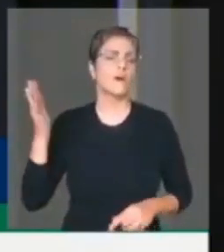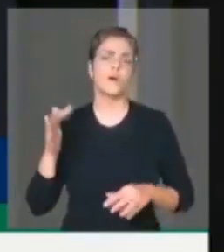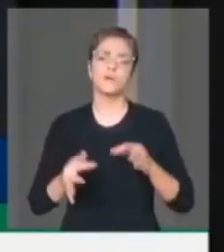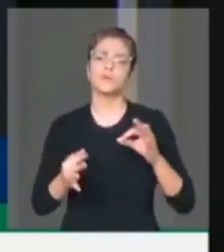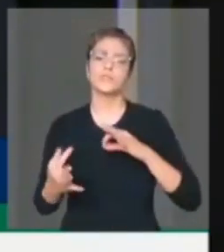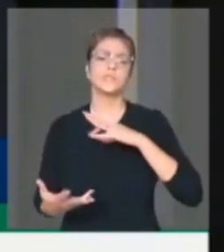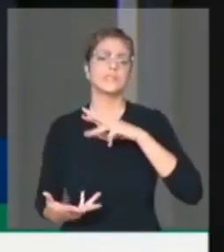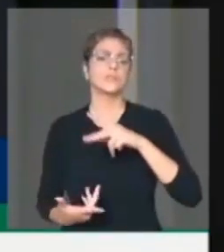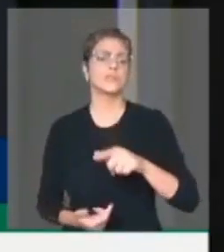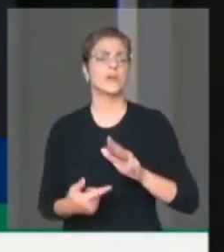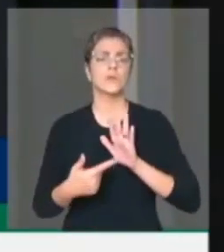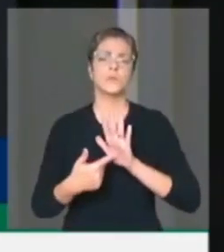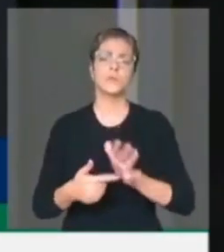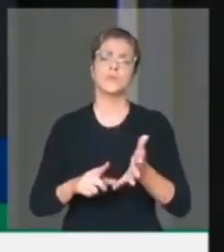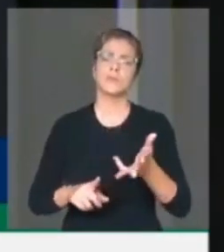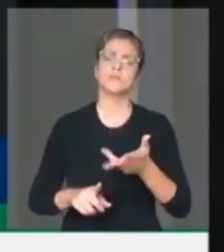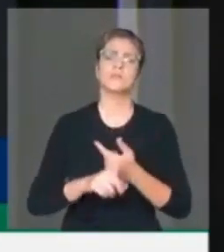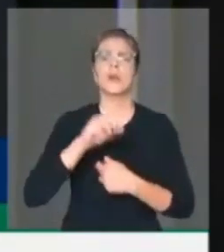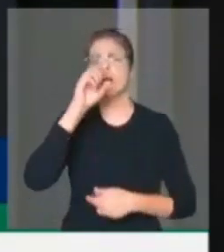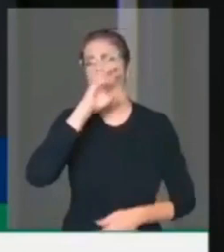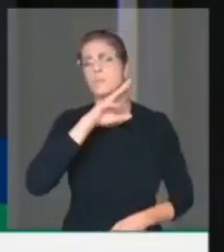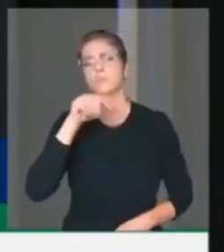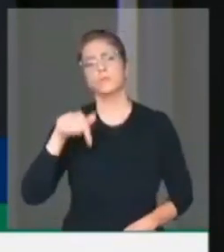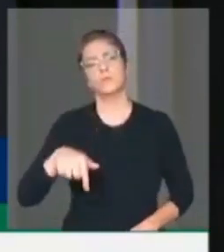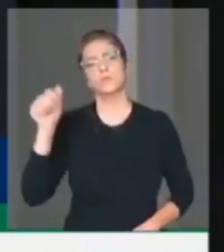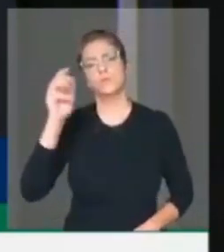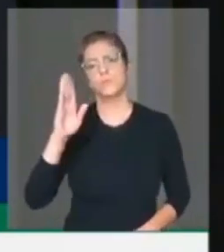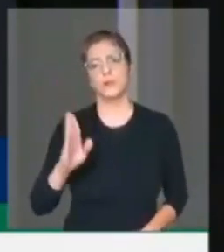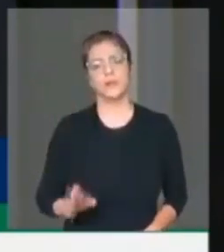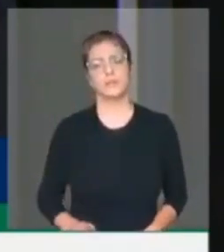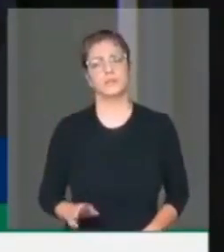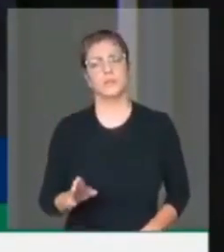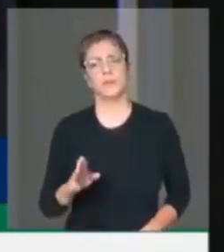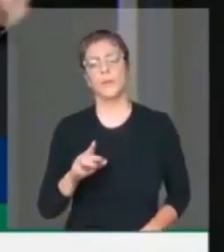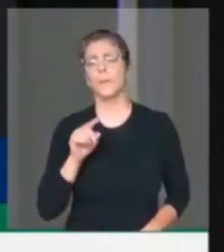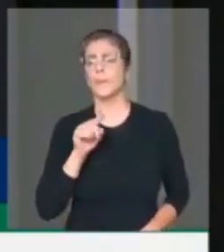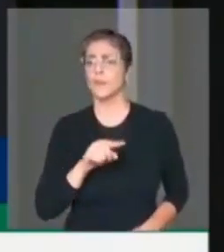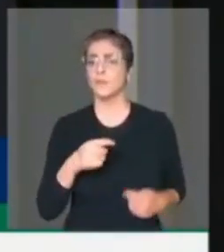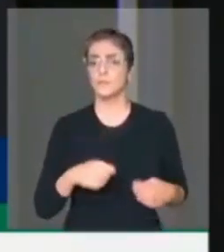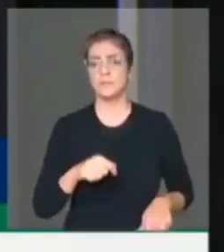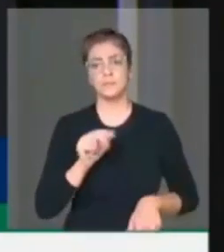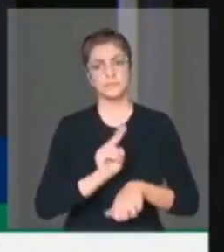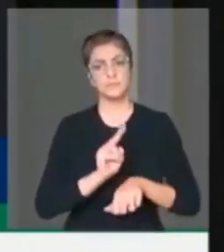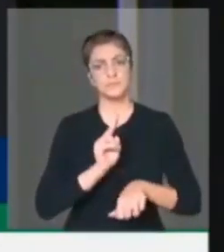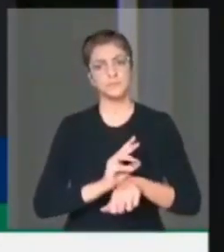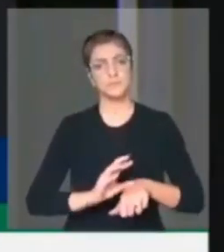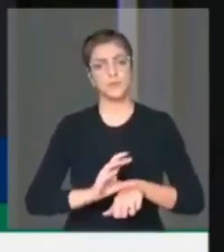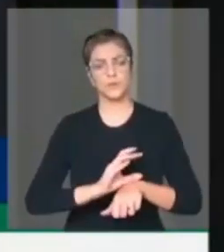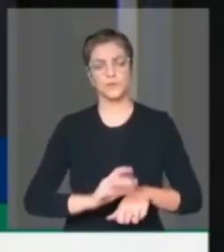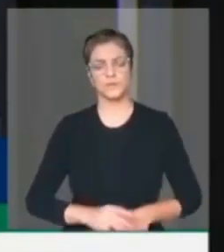internacionais para saber os abusos e arbitrariedades que estão ocorrendo no Brasil por aquele que deveria ser o guardião da Constituição. Obrigado.